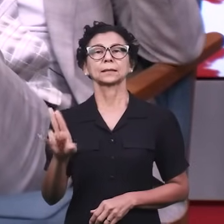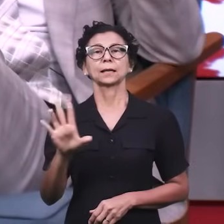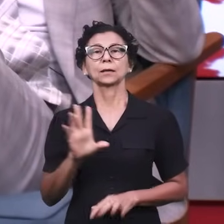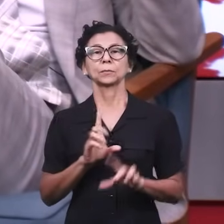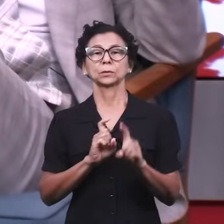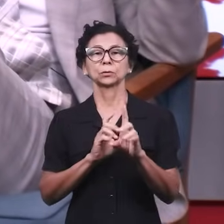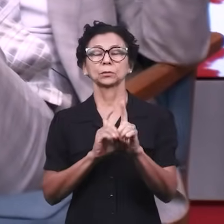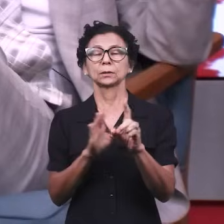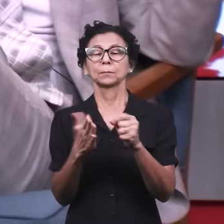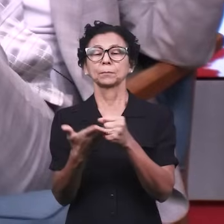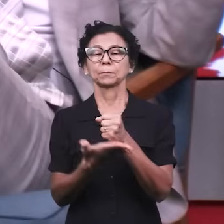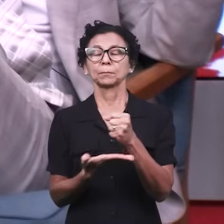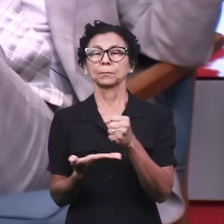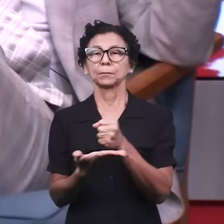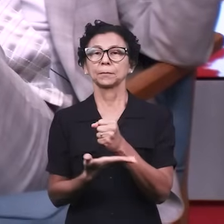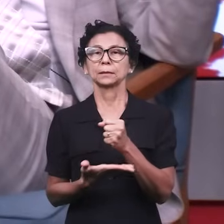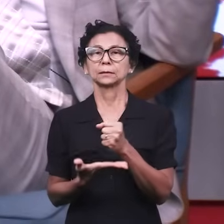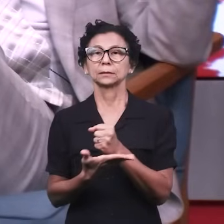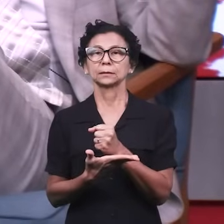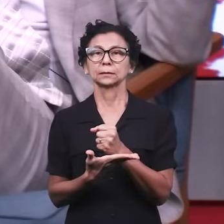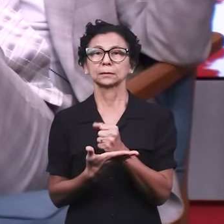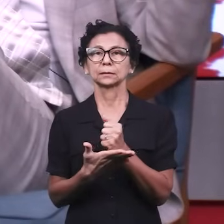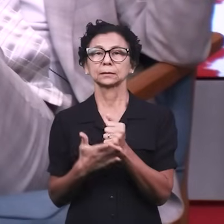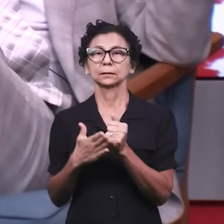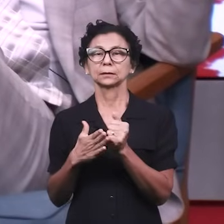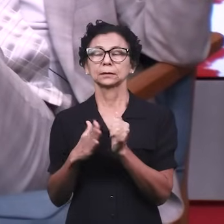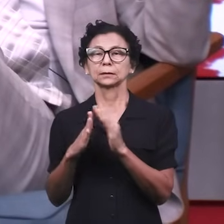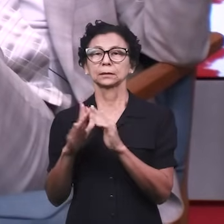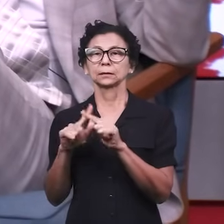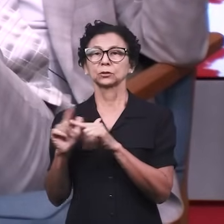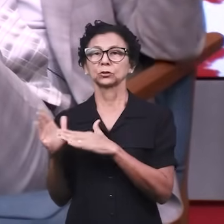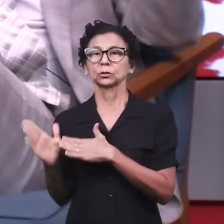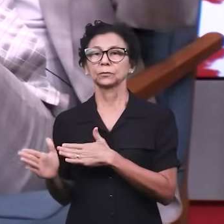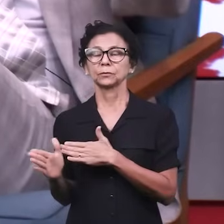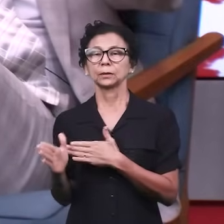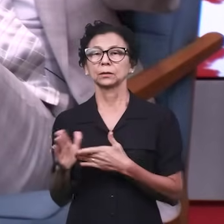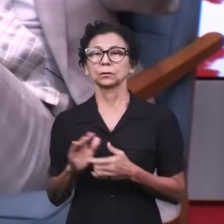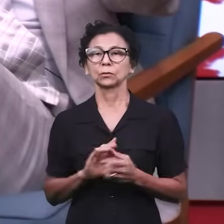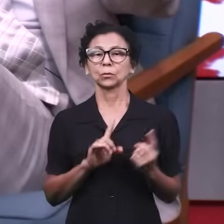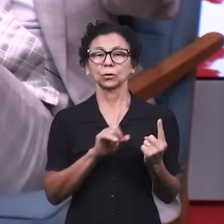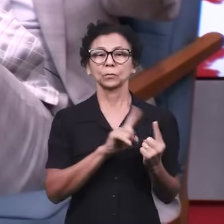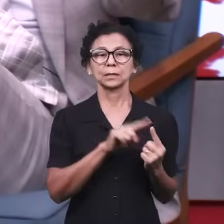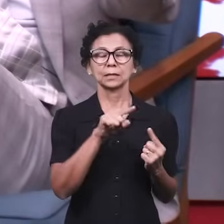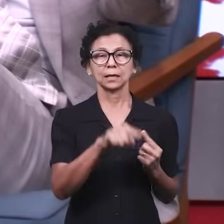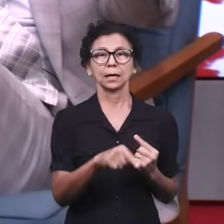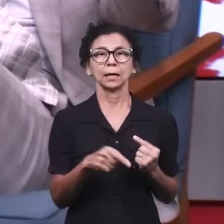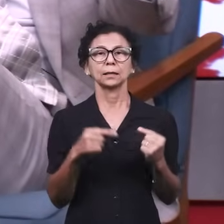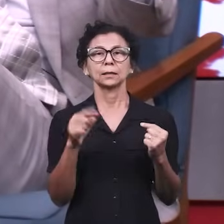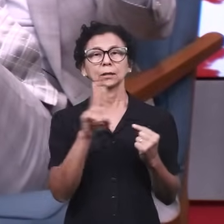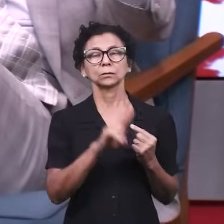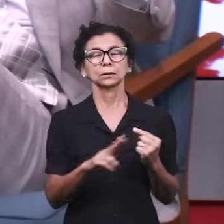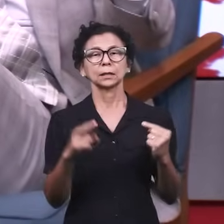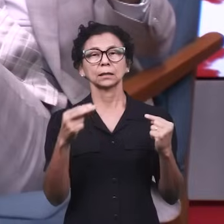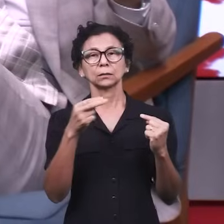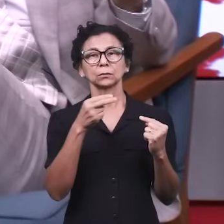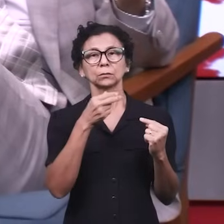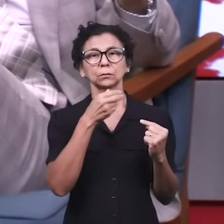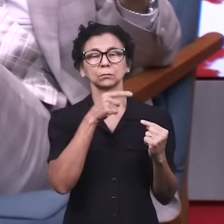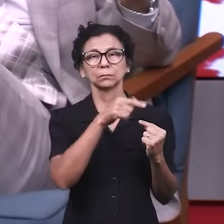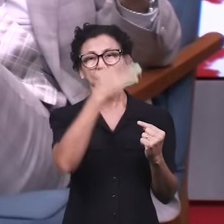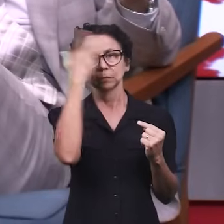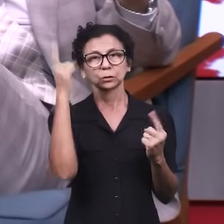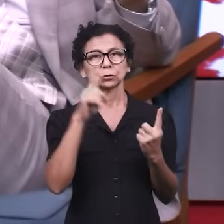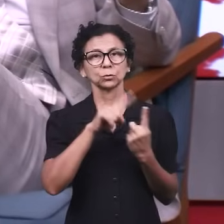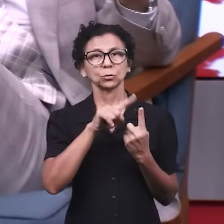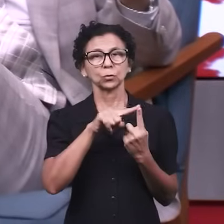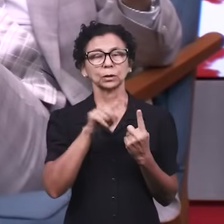é doutrina básica da igreja. Quando o irmão fala em línguas e eu interpreto,